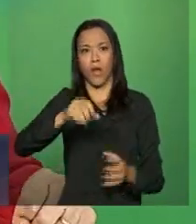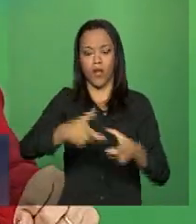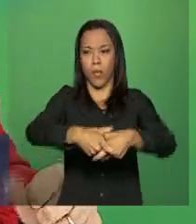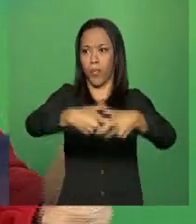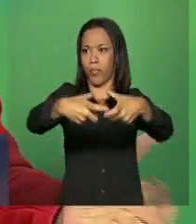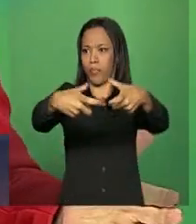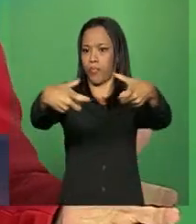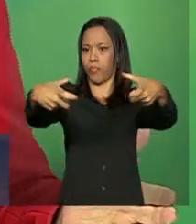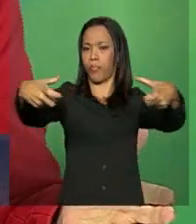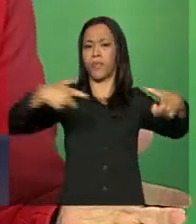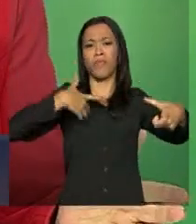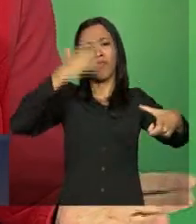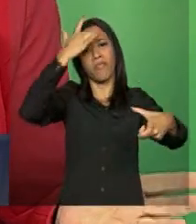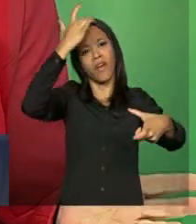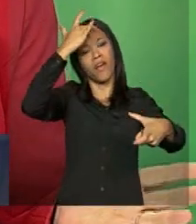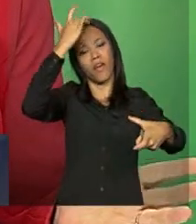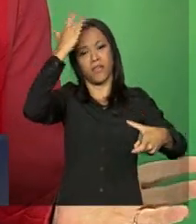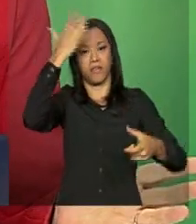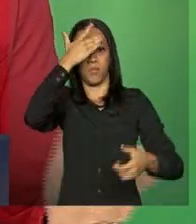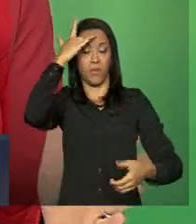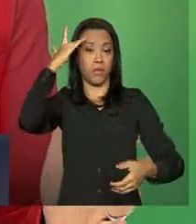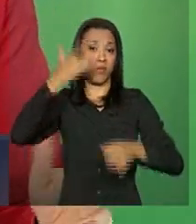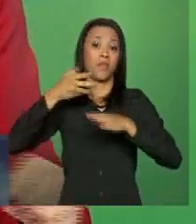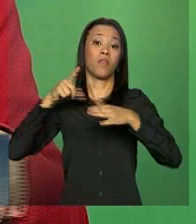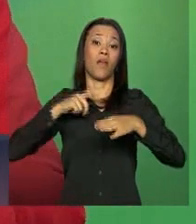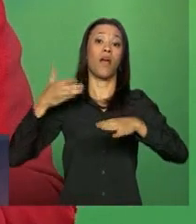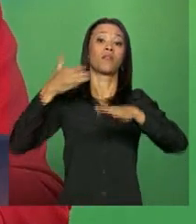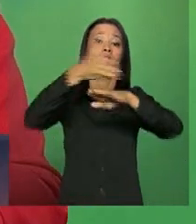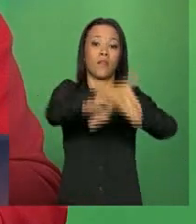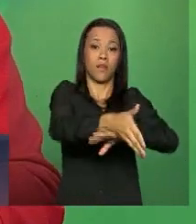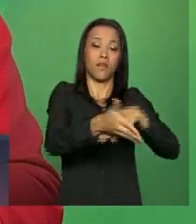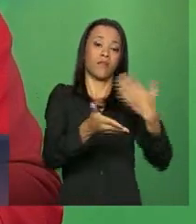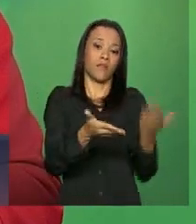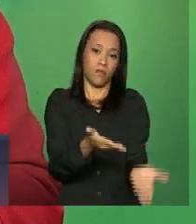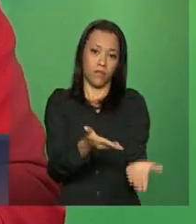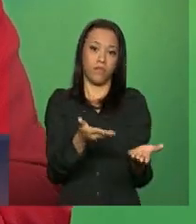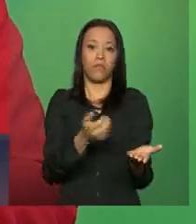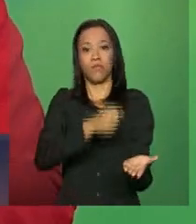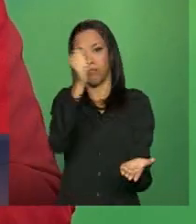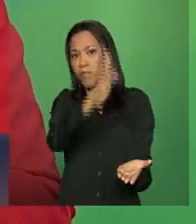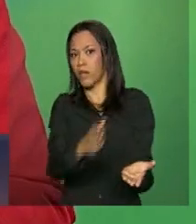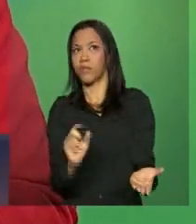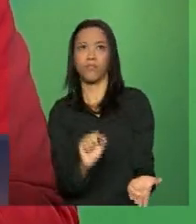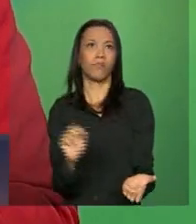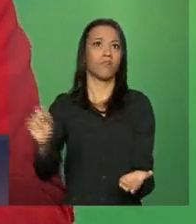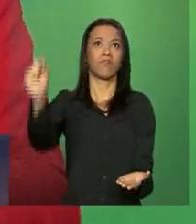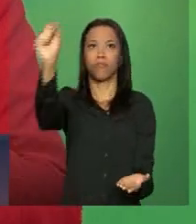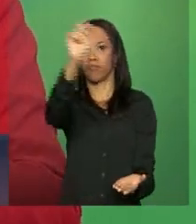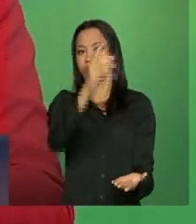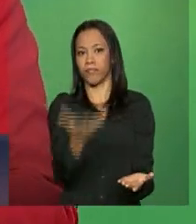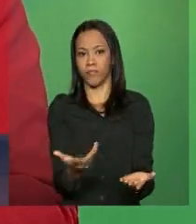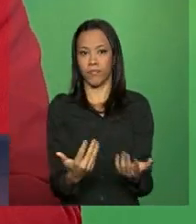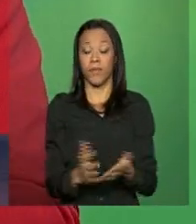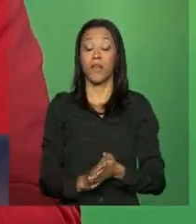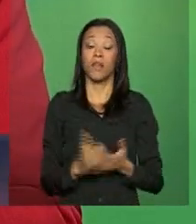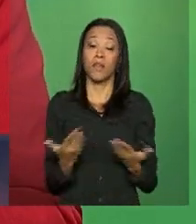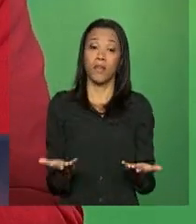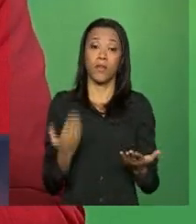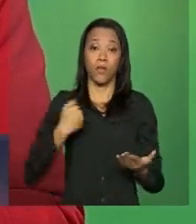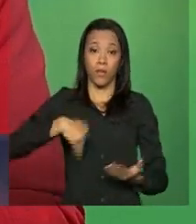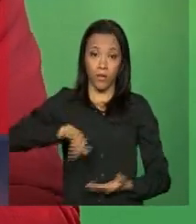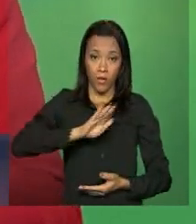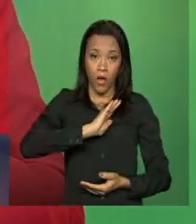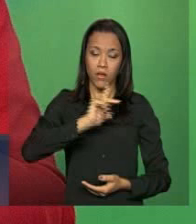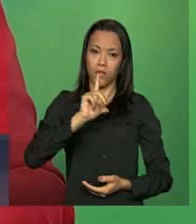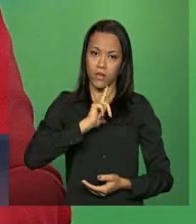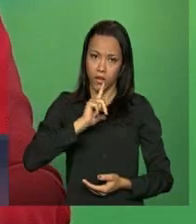todos os interessados em fazer seguros no país. E, portanto, acho que nós temos